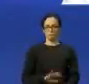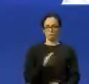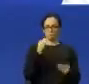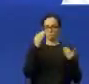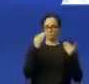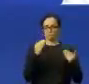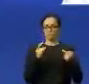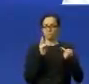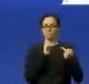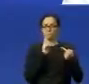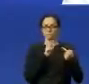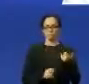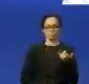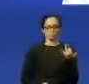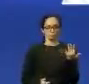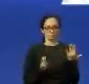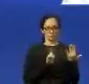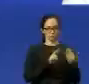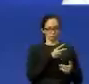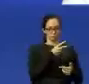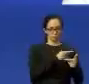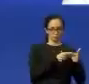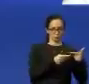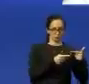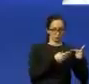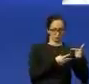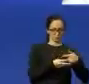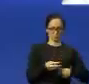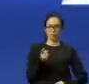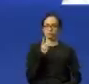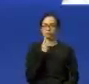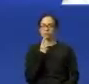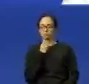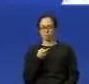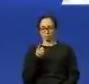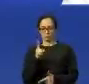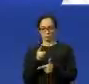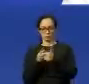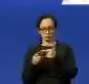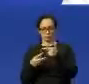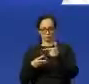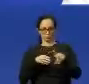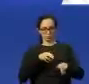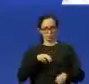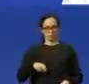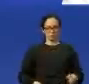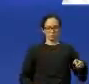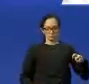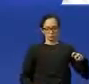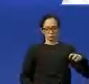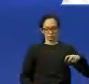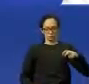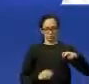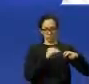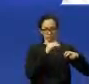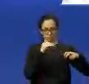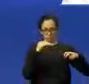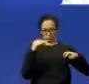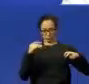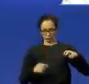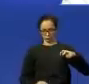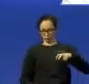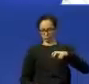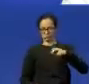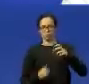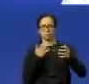acusar a cor verde é 2/3 e a cor vermelha é 1/3. Uma pessoa percorreu a pé toda essa avenida durante o período da pane, observando